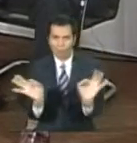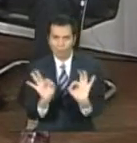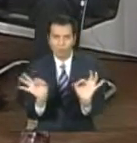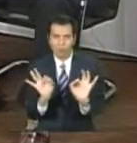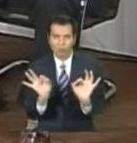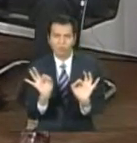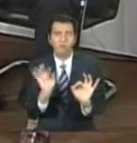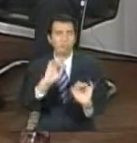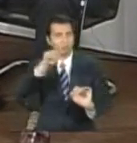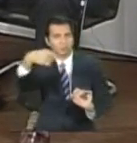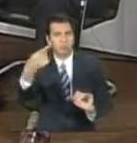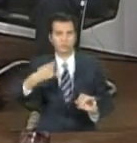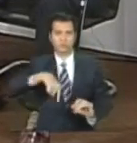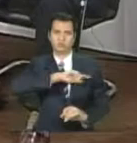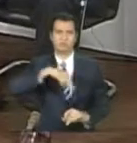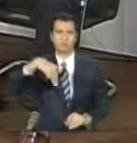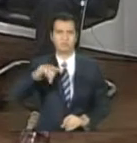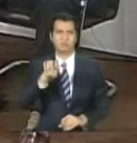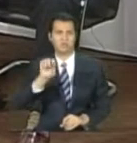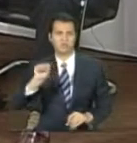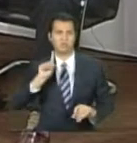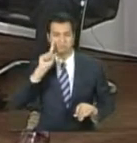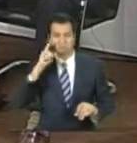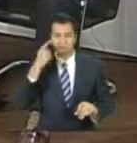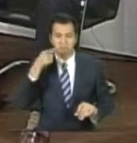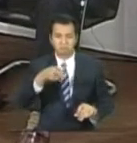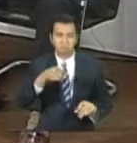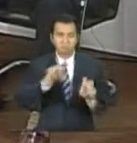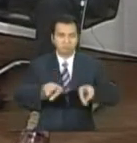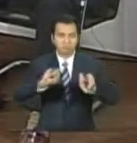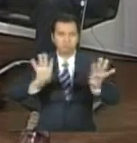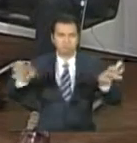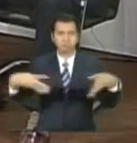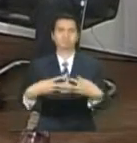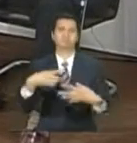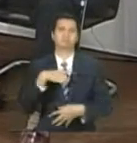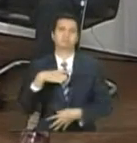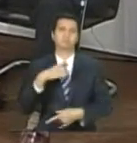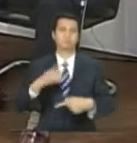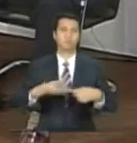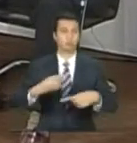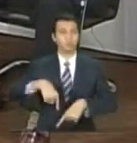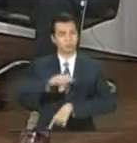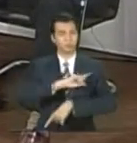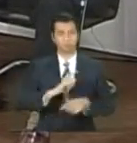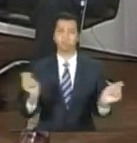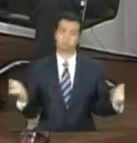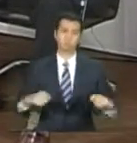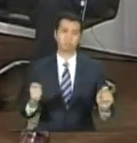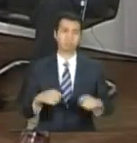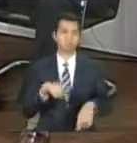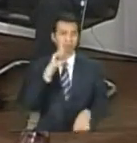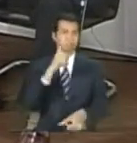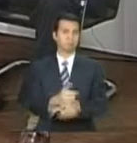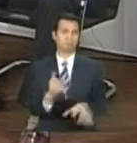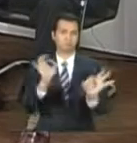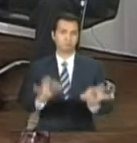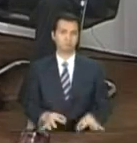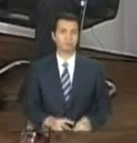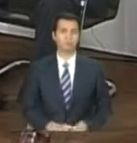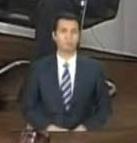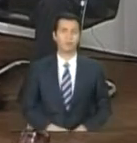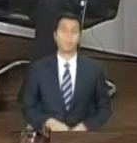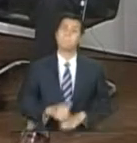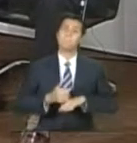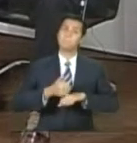cruzamento a gente pode verificar que a família, ela omitiu essa informação porque nós temos visibilidade disto. Então, é melhor que a